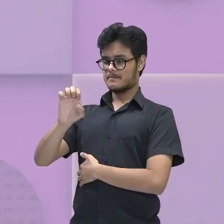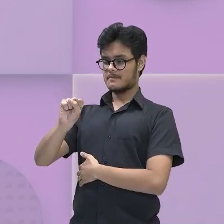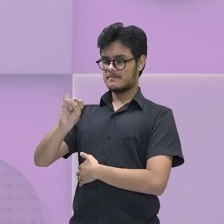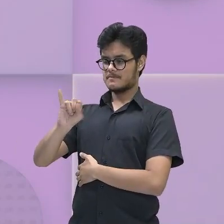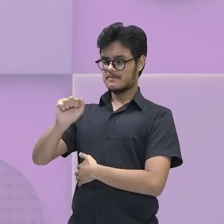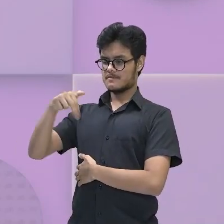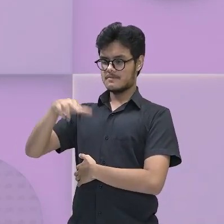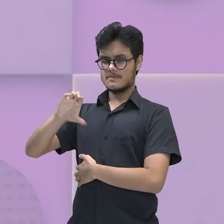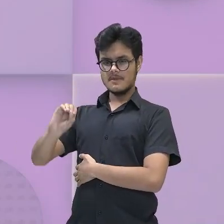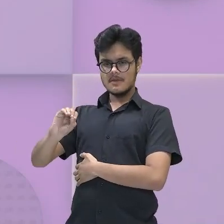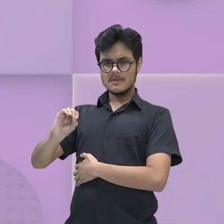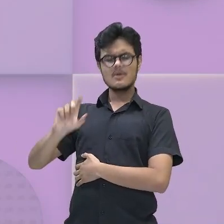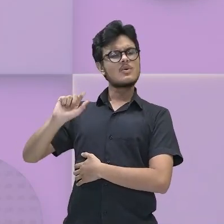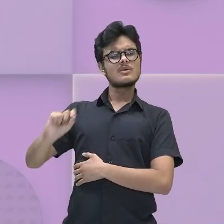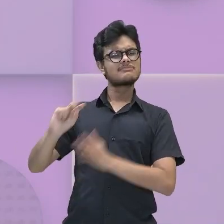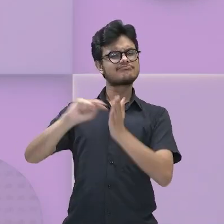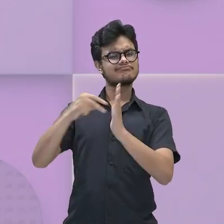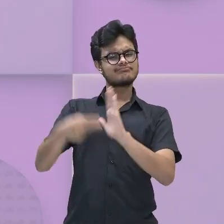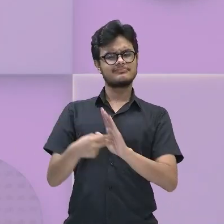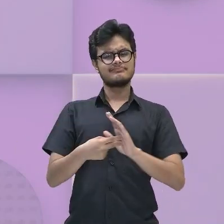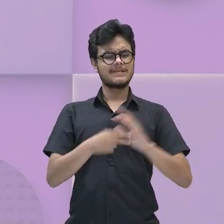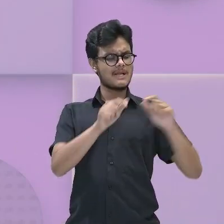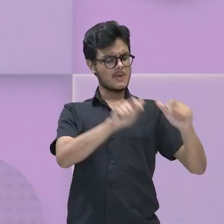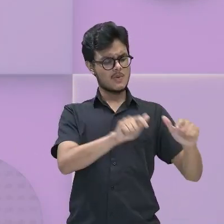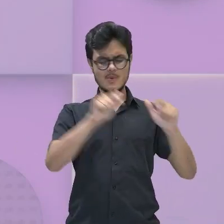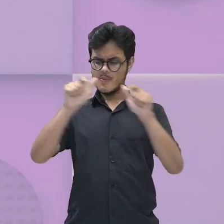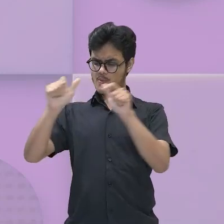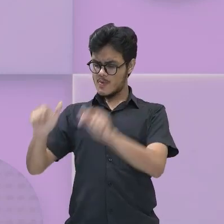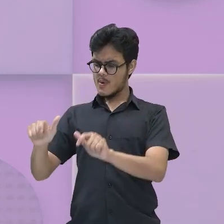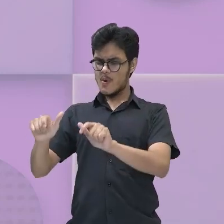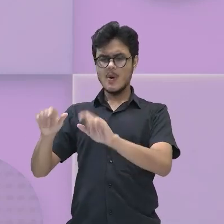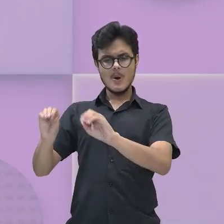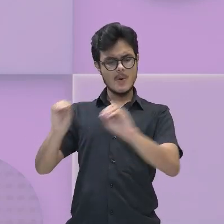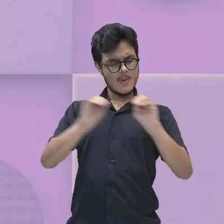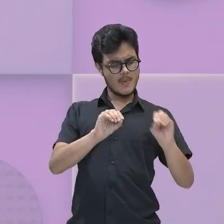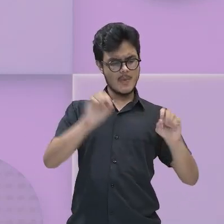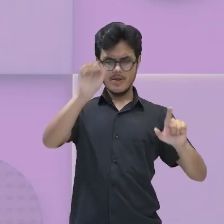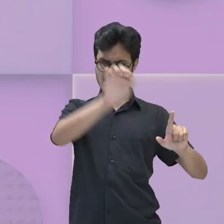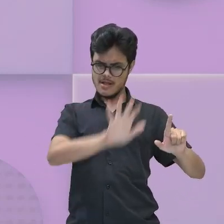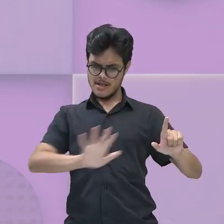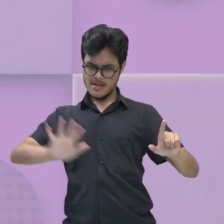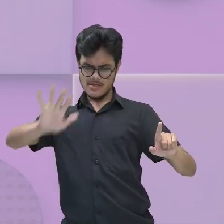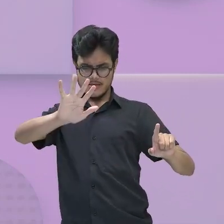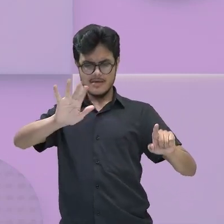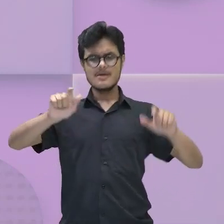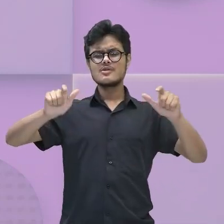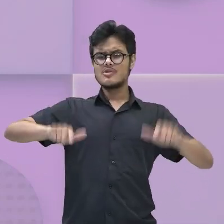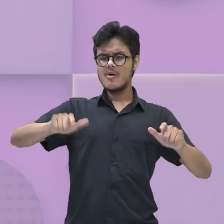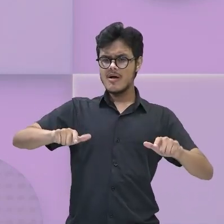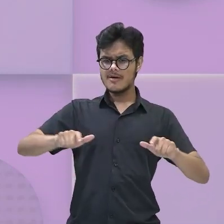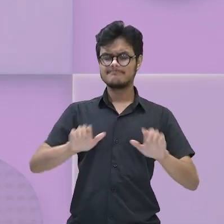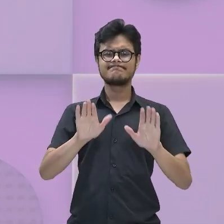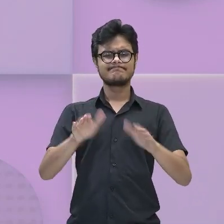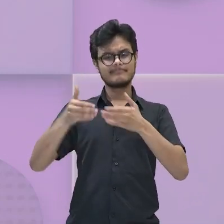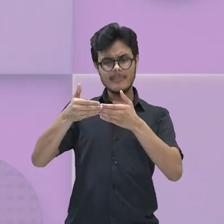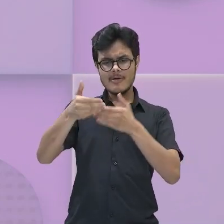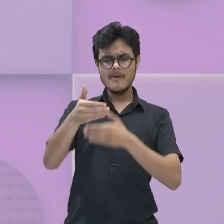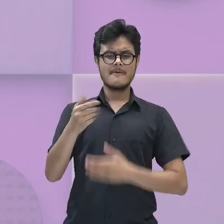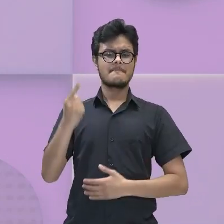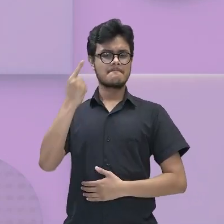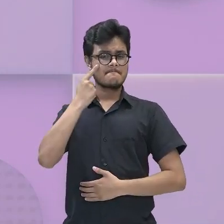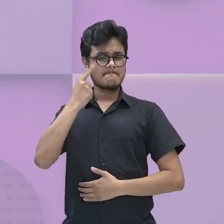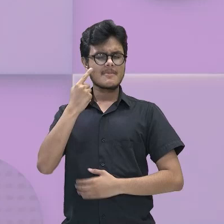o que seria a distância entre dois pontos nesse plano cartesiano. Então vamos iniciar aí vendo um